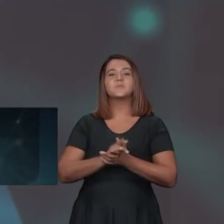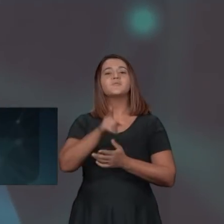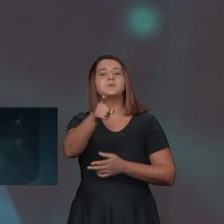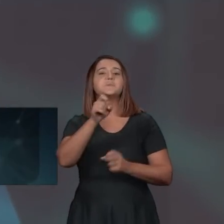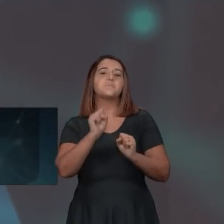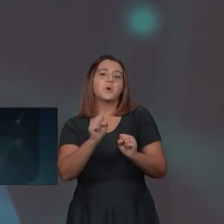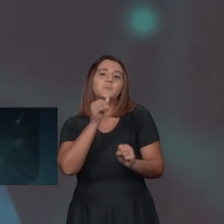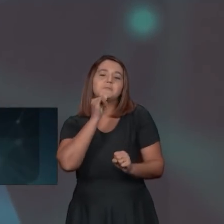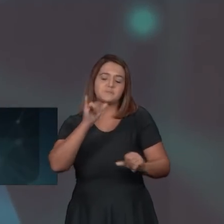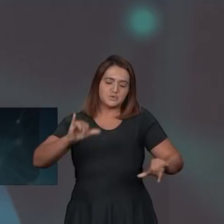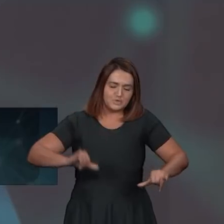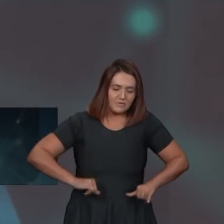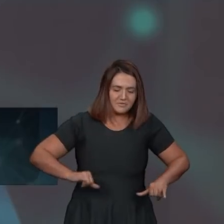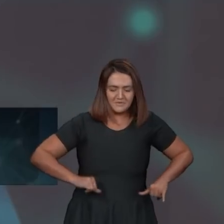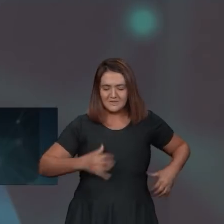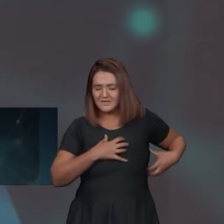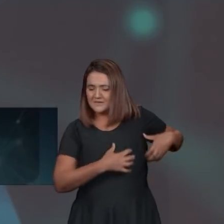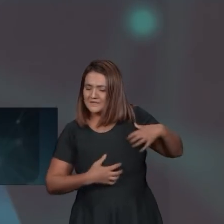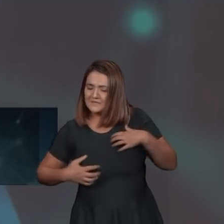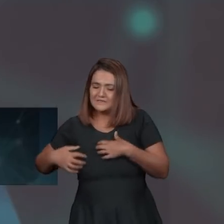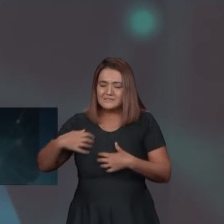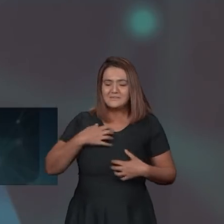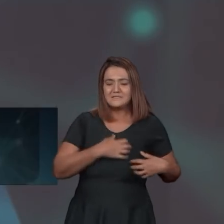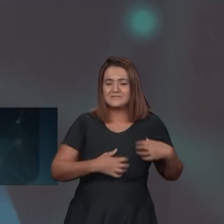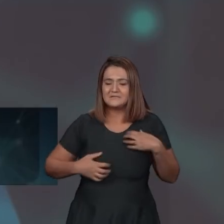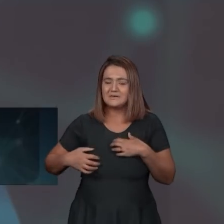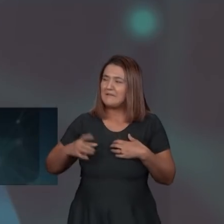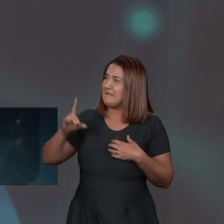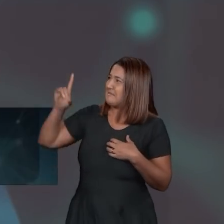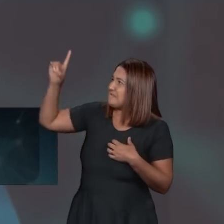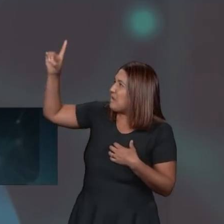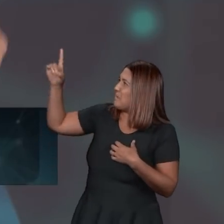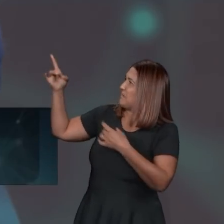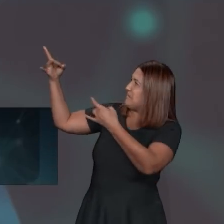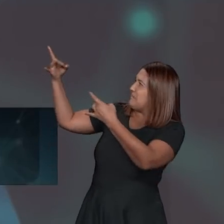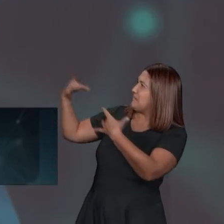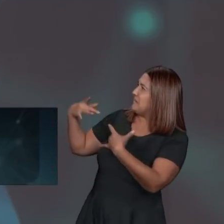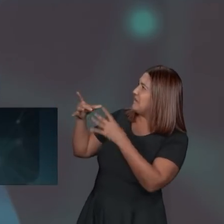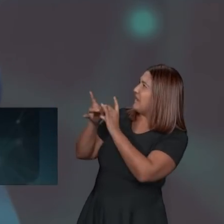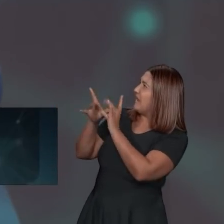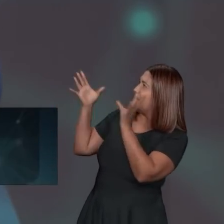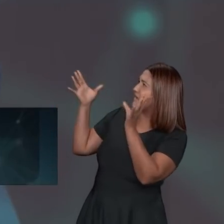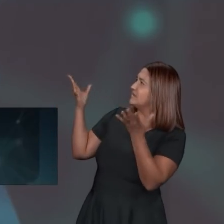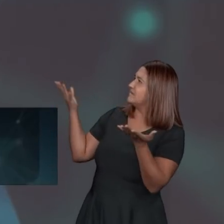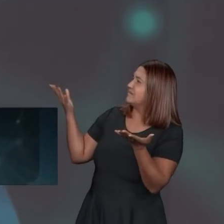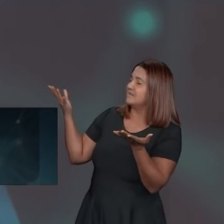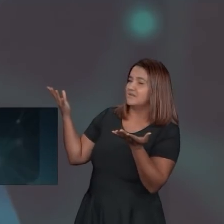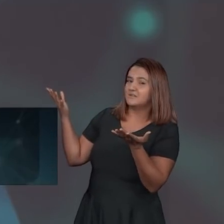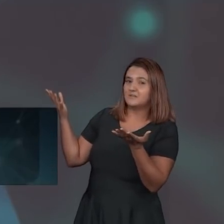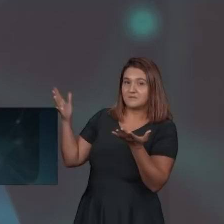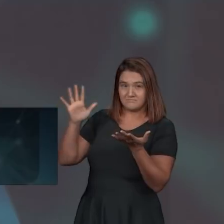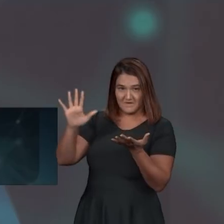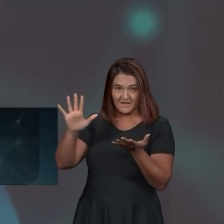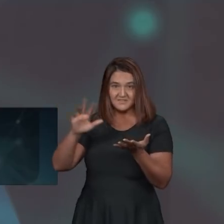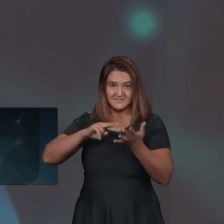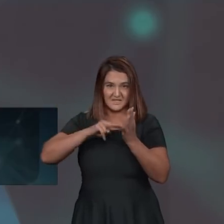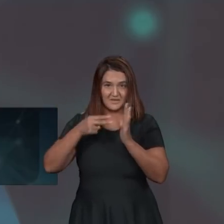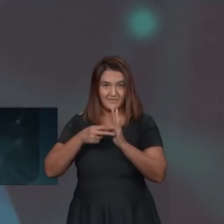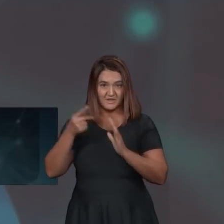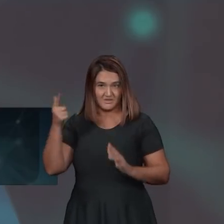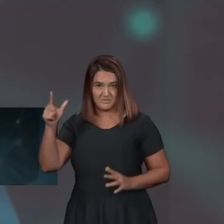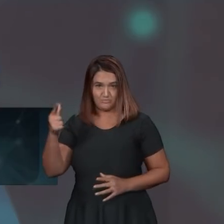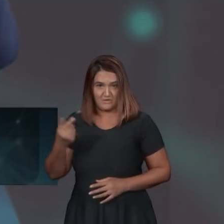do sofrimento, não gostar da ideia de um Deus que permite o sofrimento no universo, mas isto não faz com que